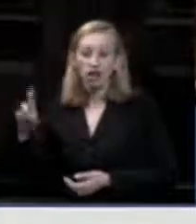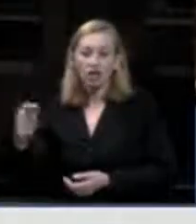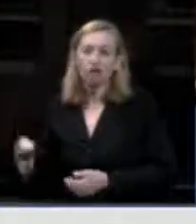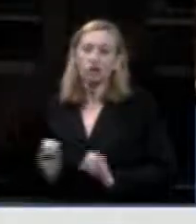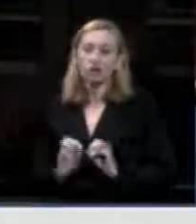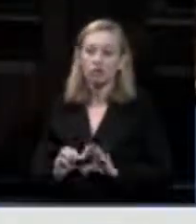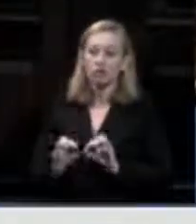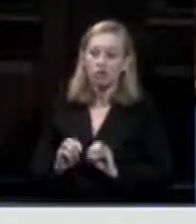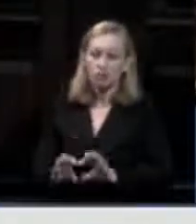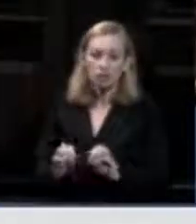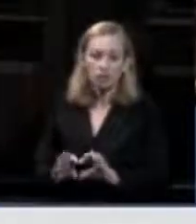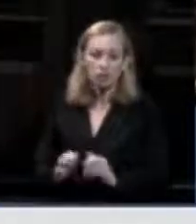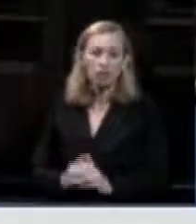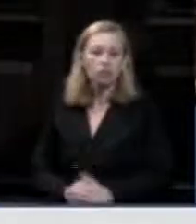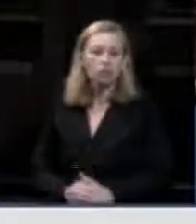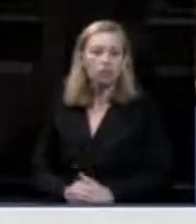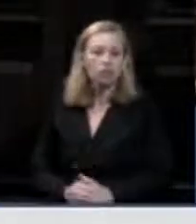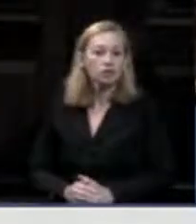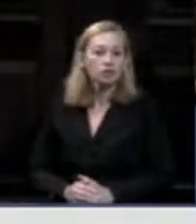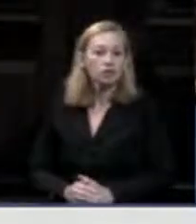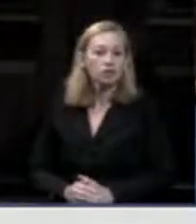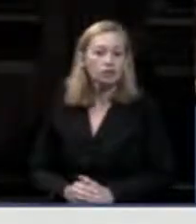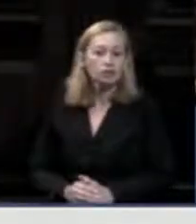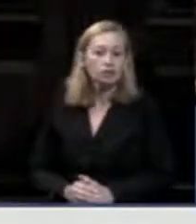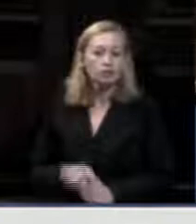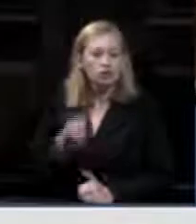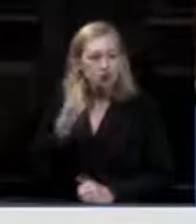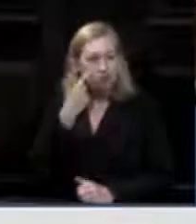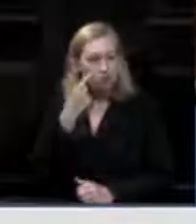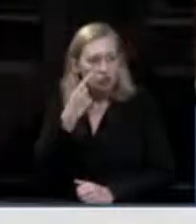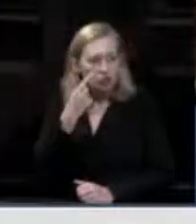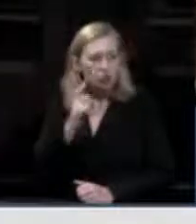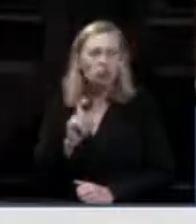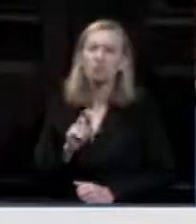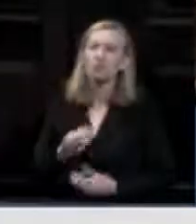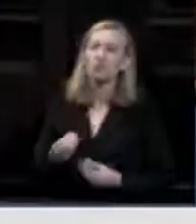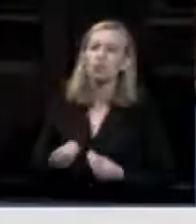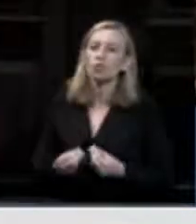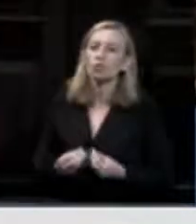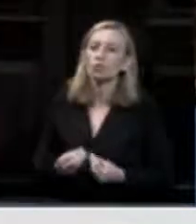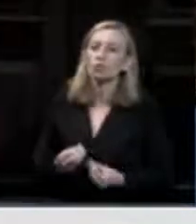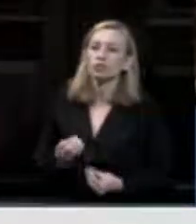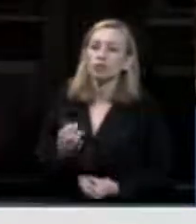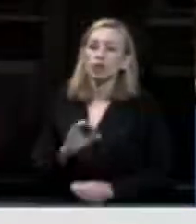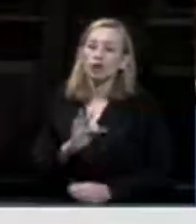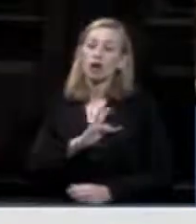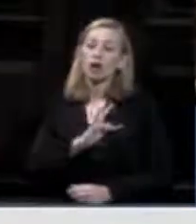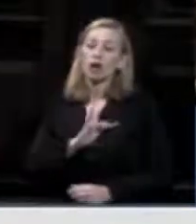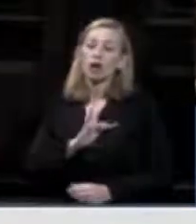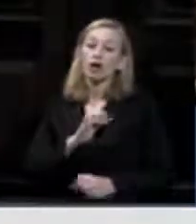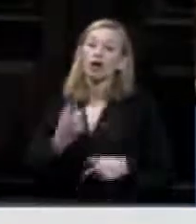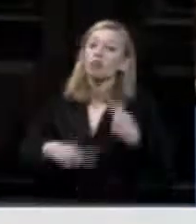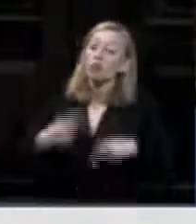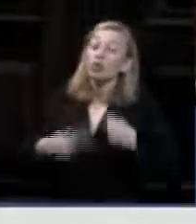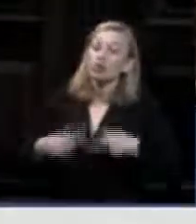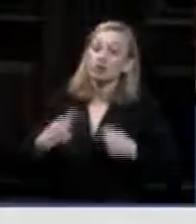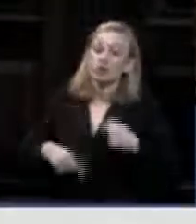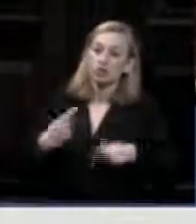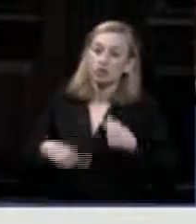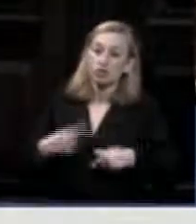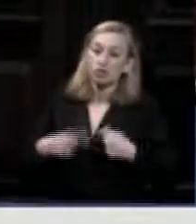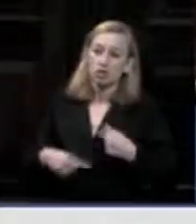refletem exatamente o que tem sido a política fluminense nos últimos anos. Afinal de contas, se observado